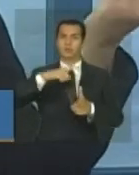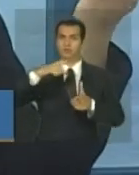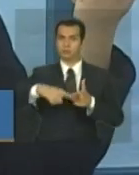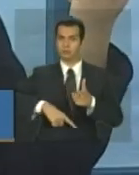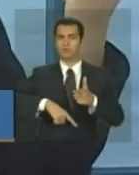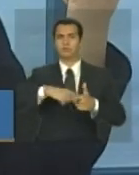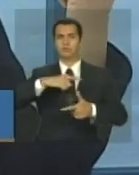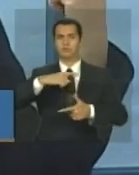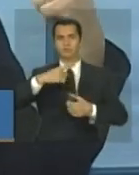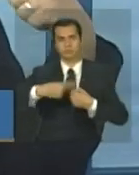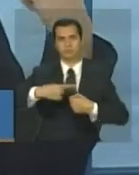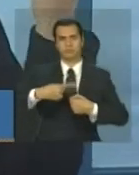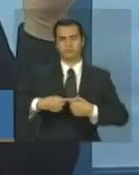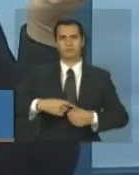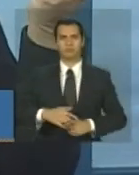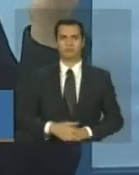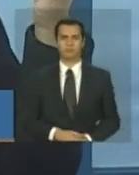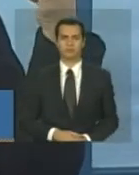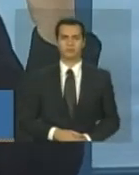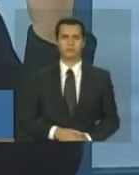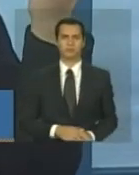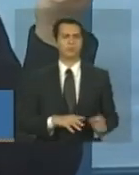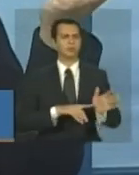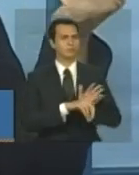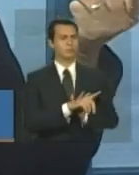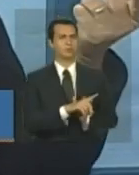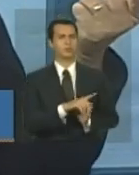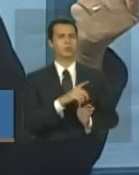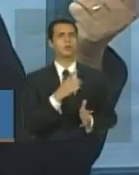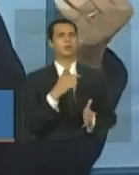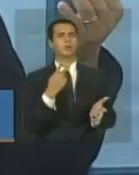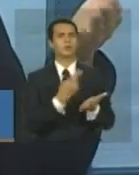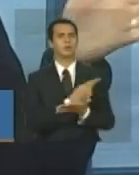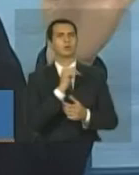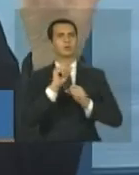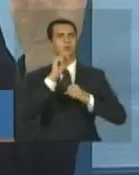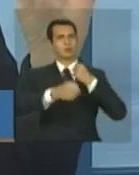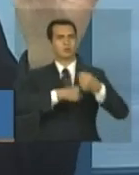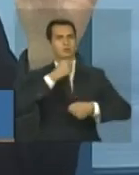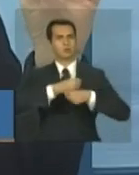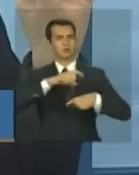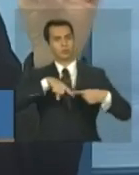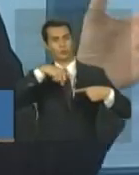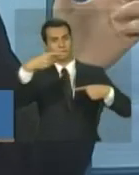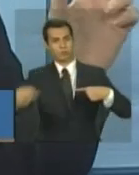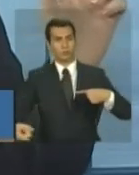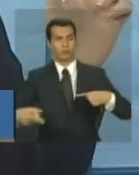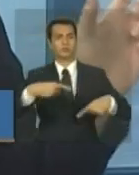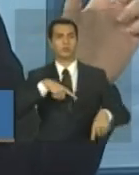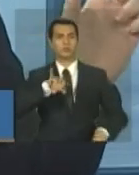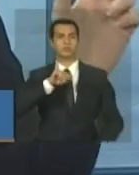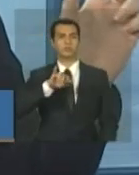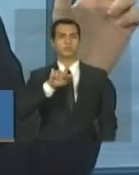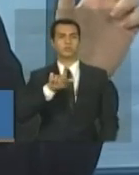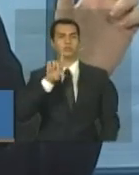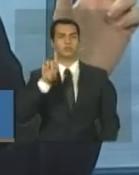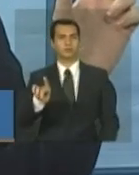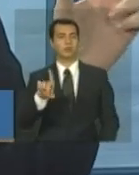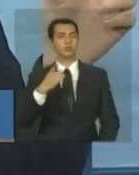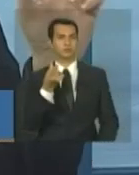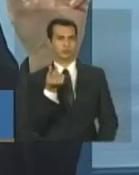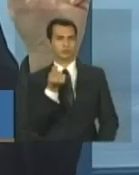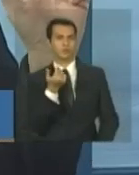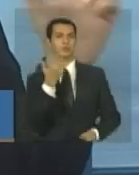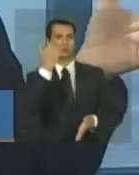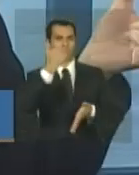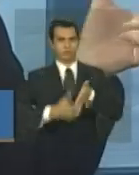necessário essa devolução para os cofres públicos nos dedos do ano seguinte a r a diferença desse